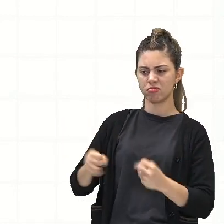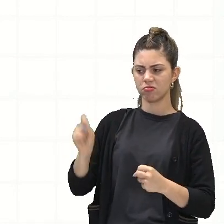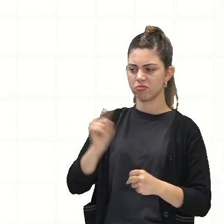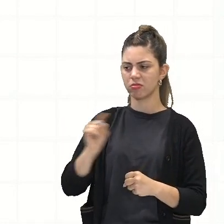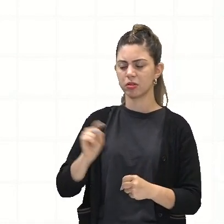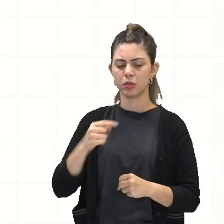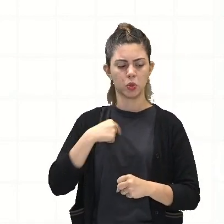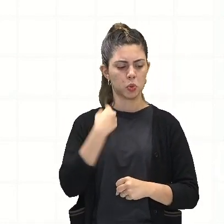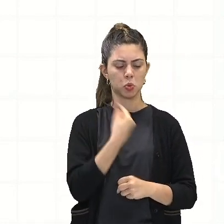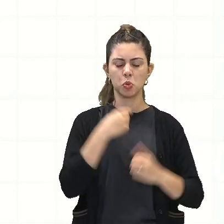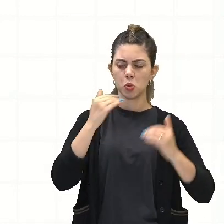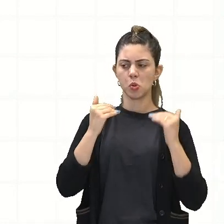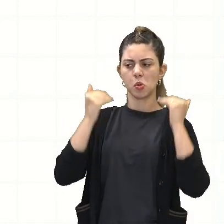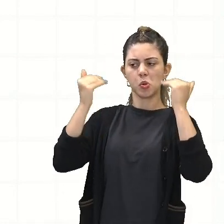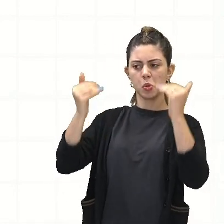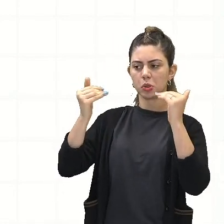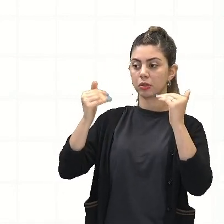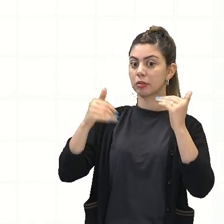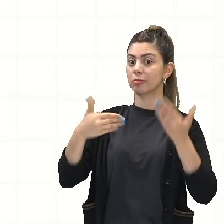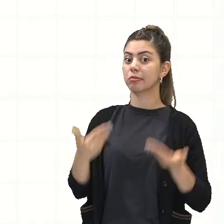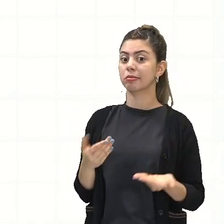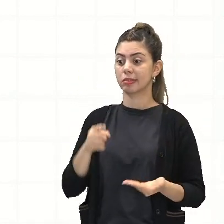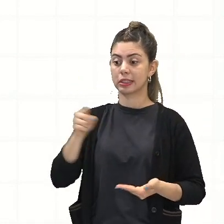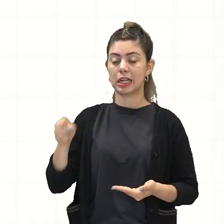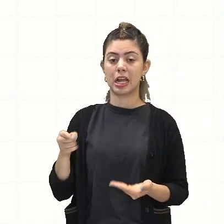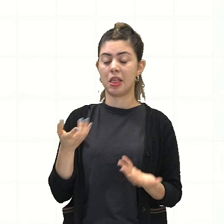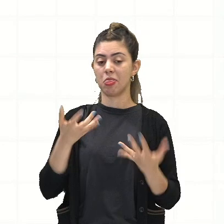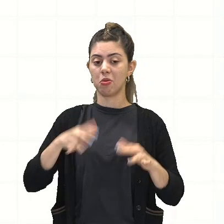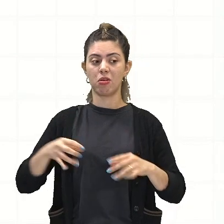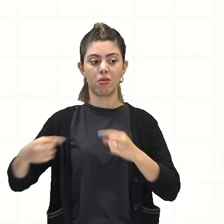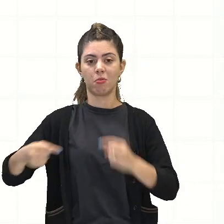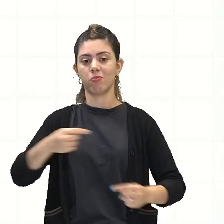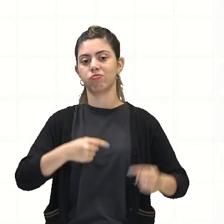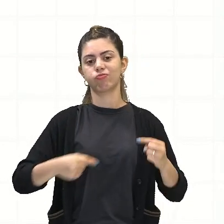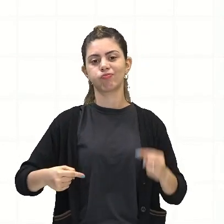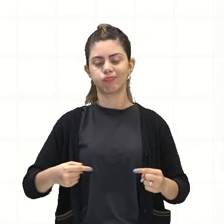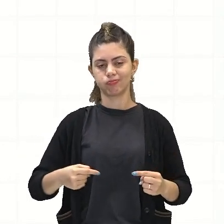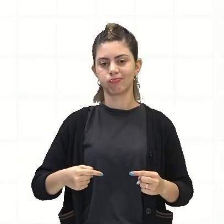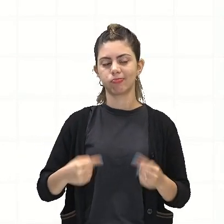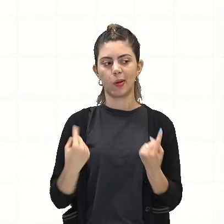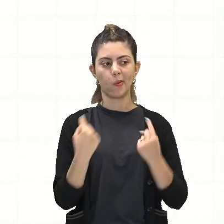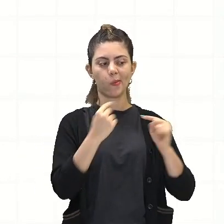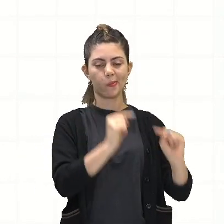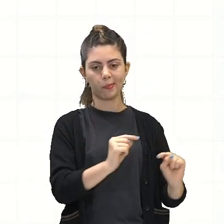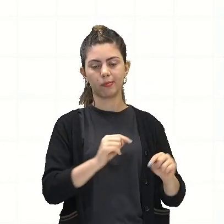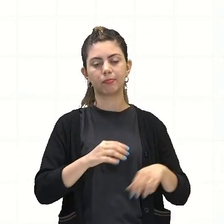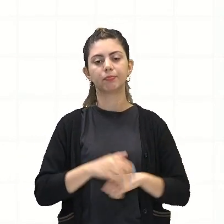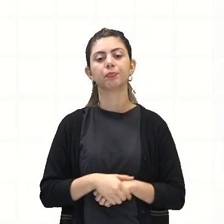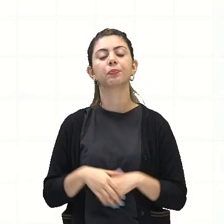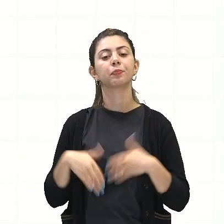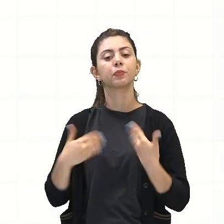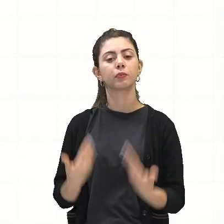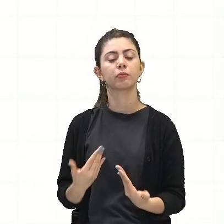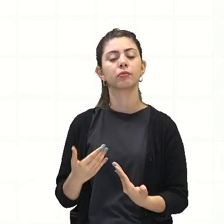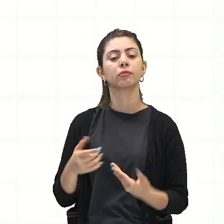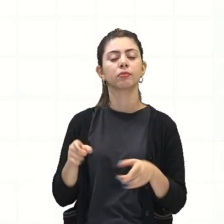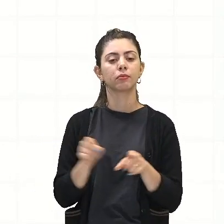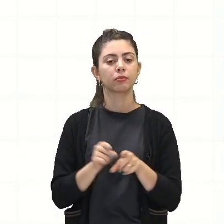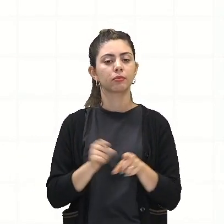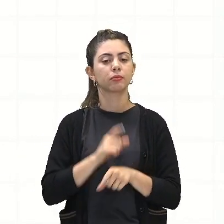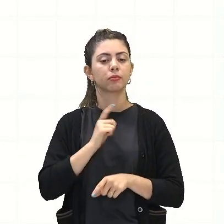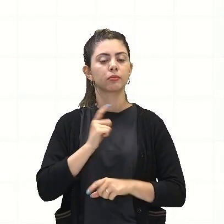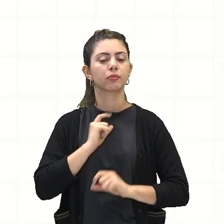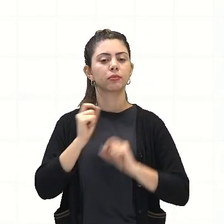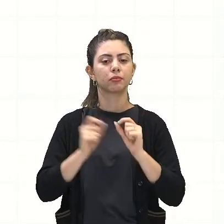1517. Isso levou a conflitos religiosos. Então, esse movimento não foi um movimento